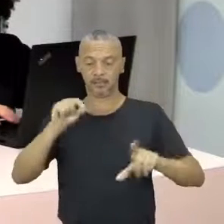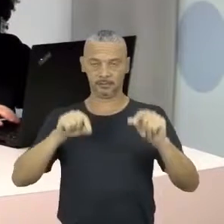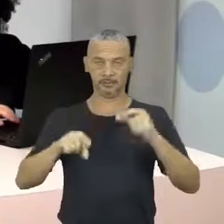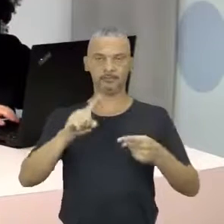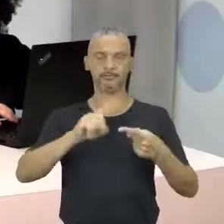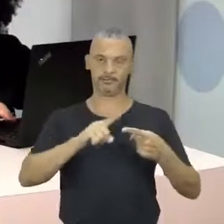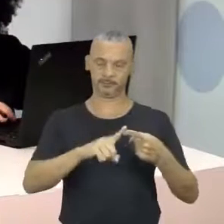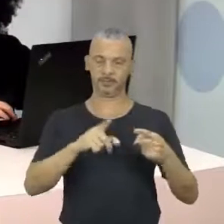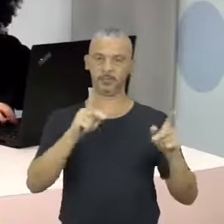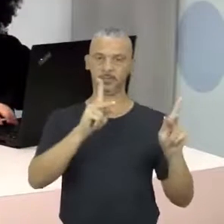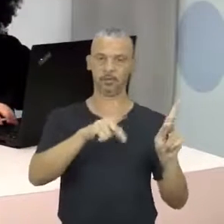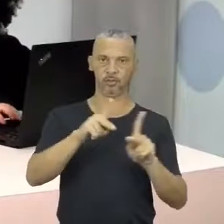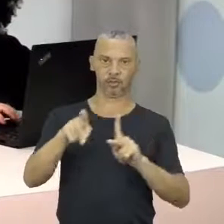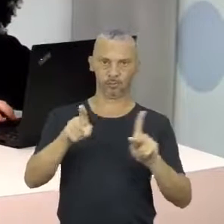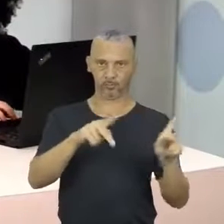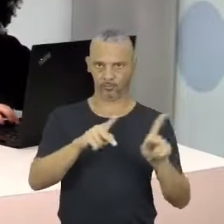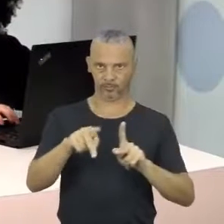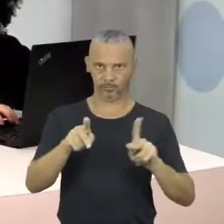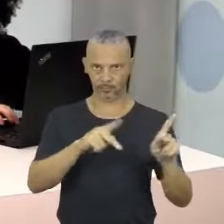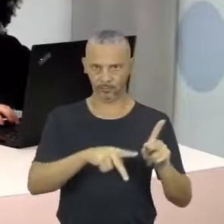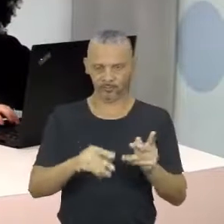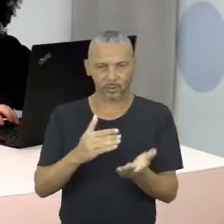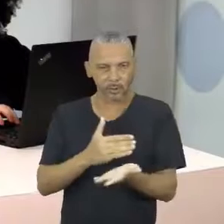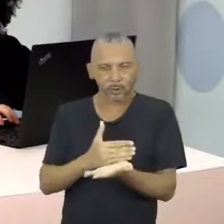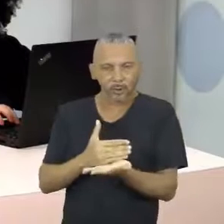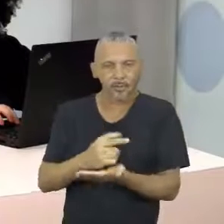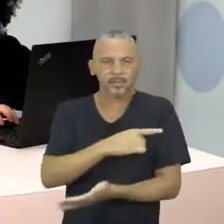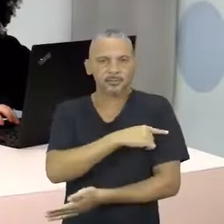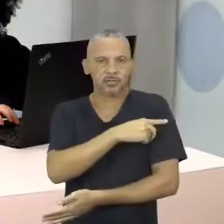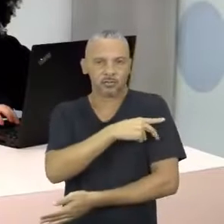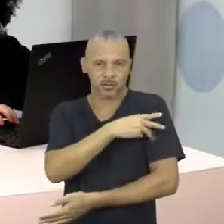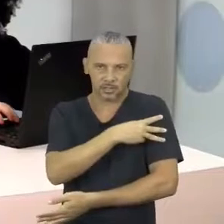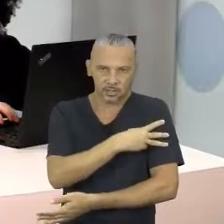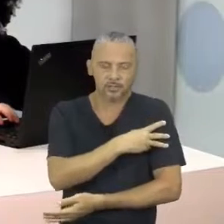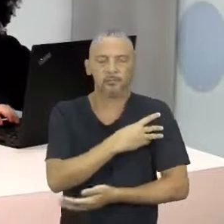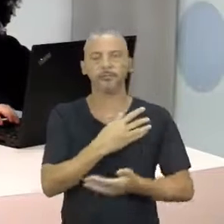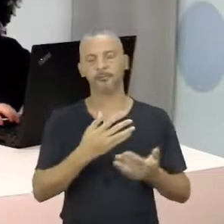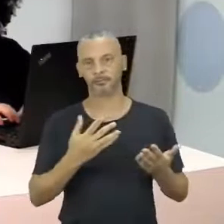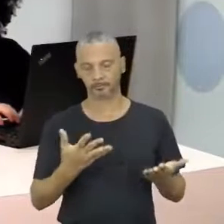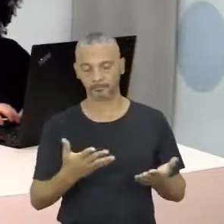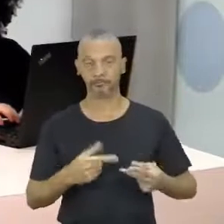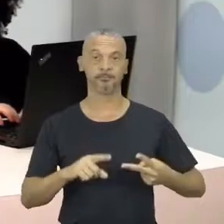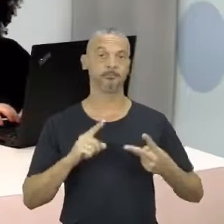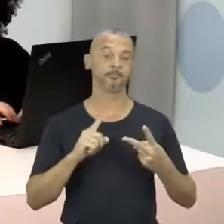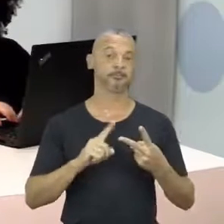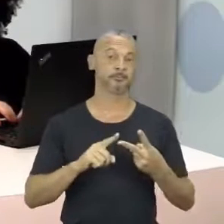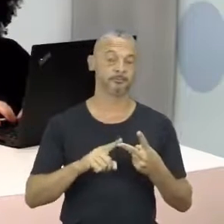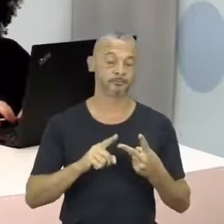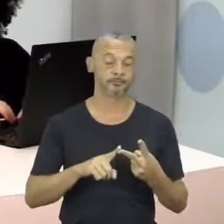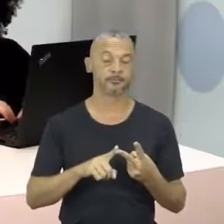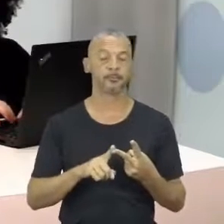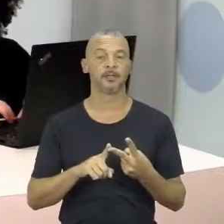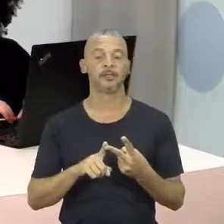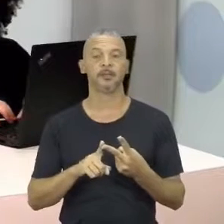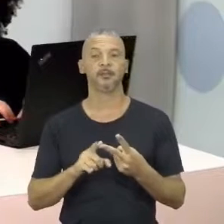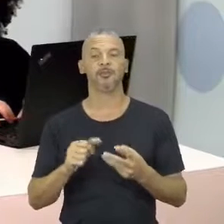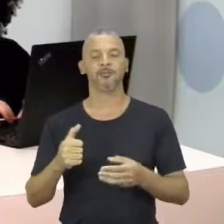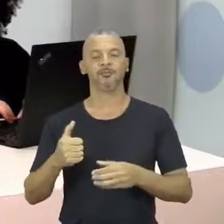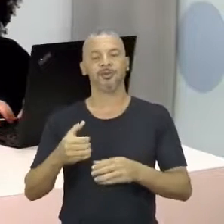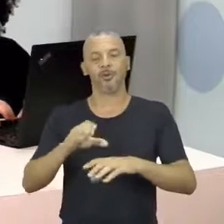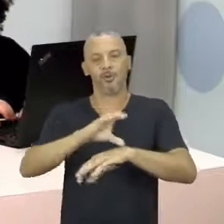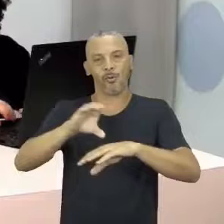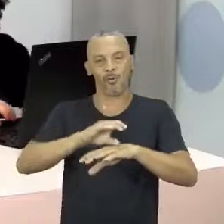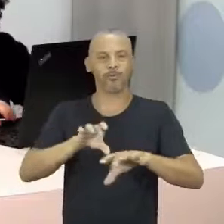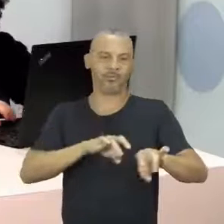de professor do ensino dos anos iniciais, que foi pela plataforma Banco de Talentos, eu posso ter feito o profissionalizante